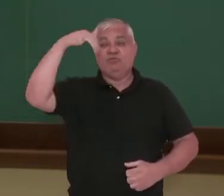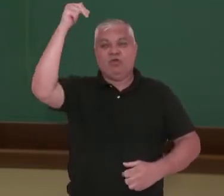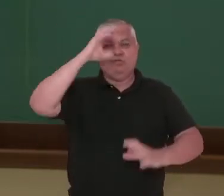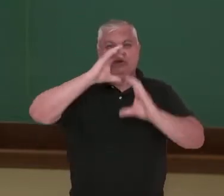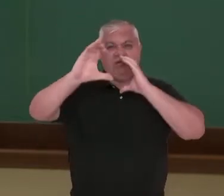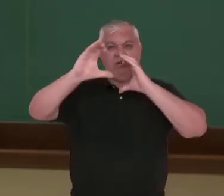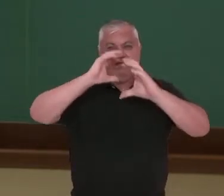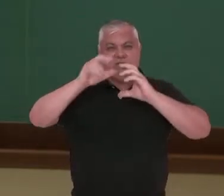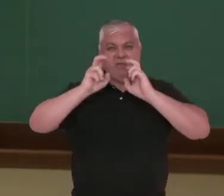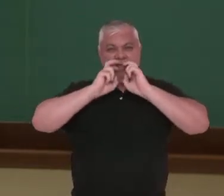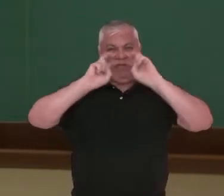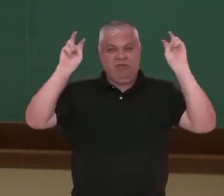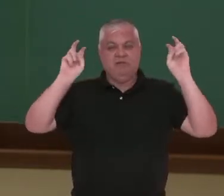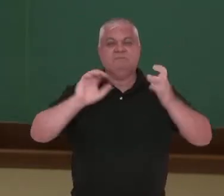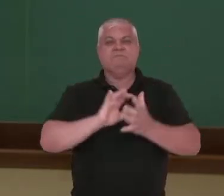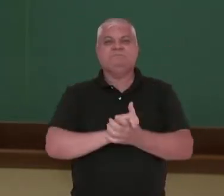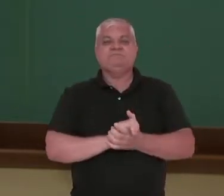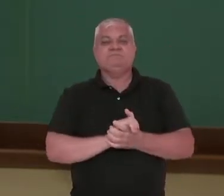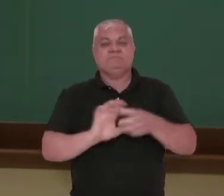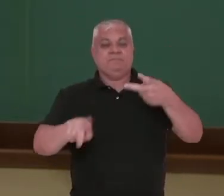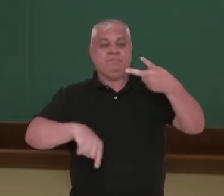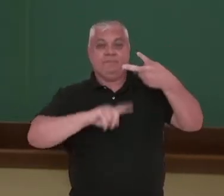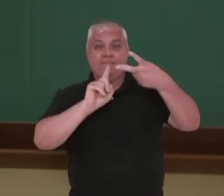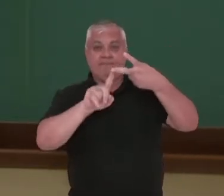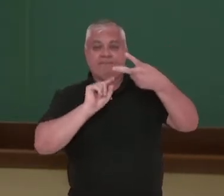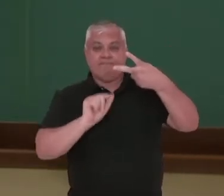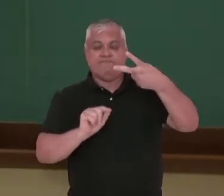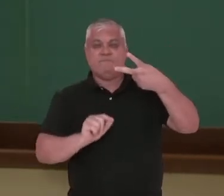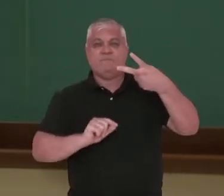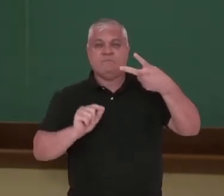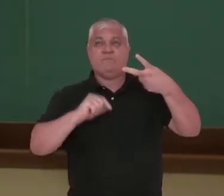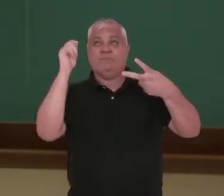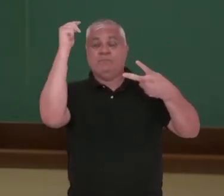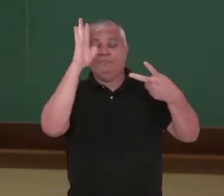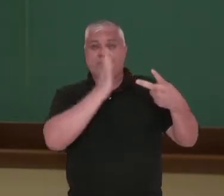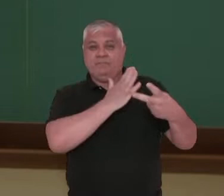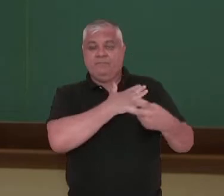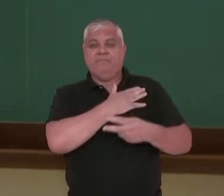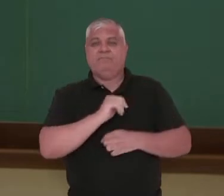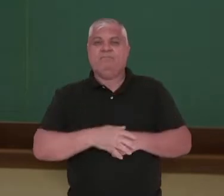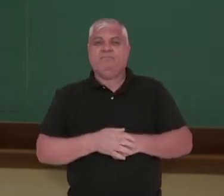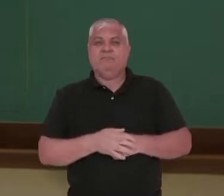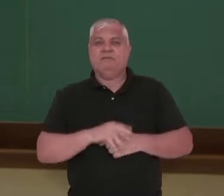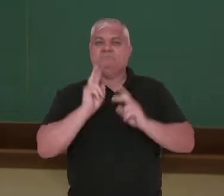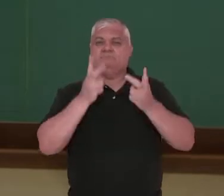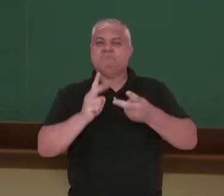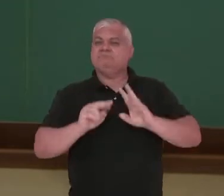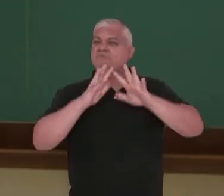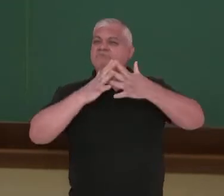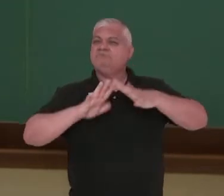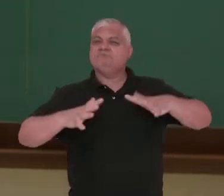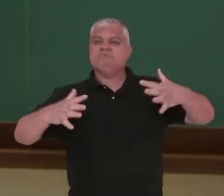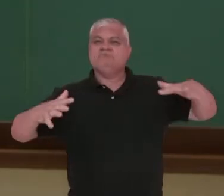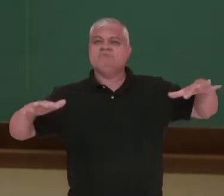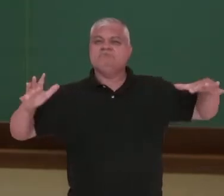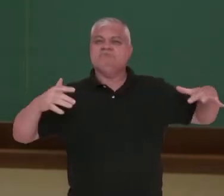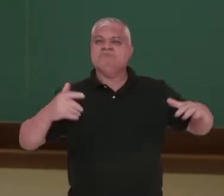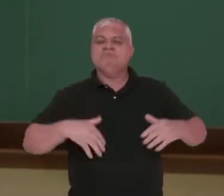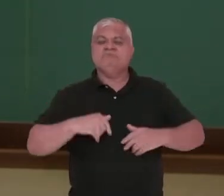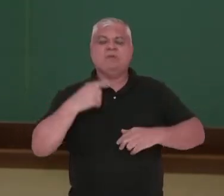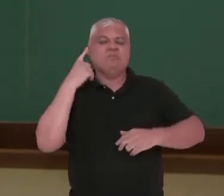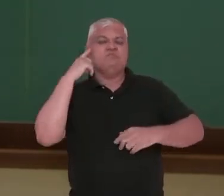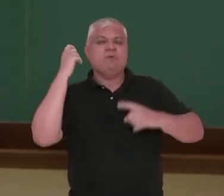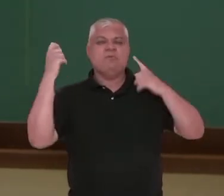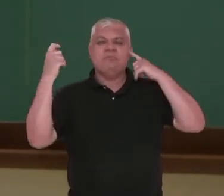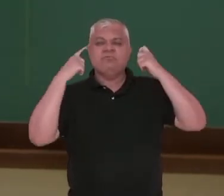mor. O outro texto do hino nacional. Deitado eternamente em berço esplêndido, ao som do mar à